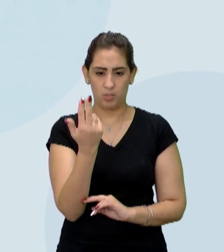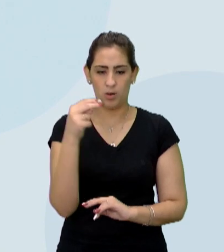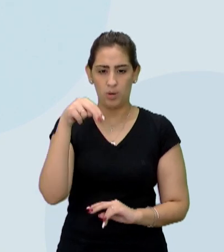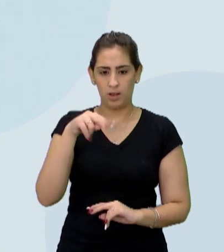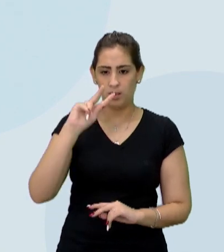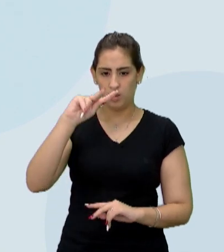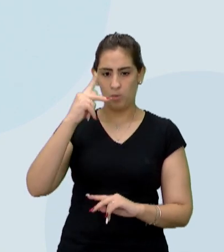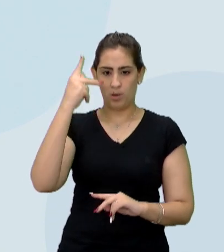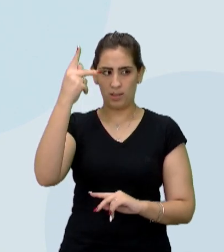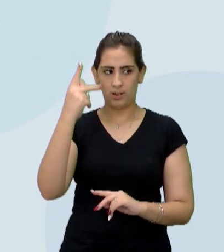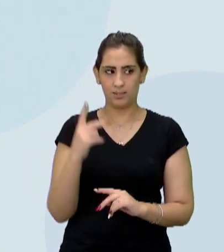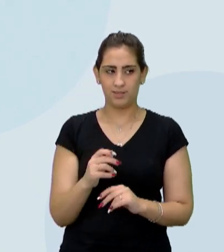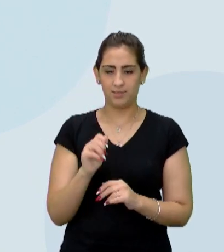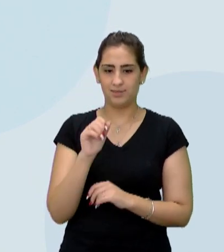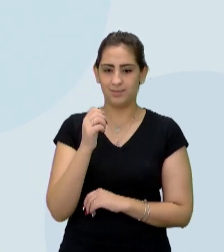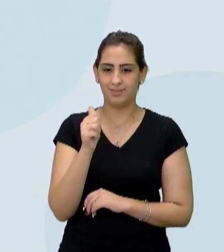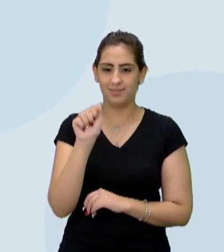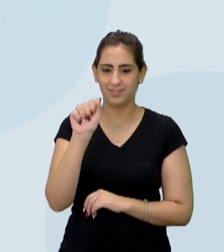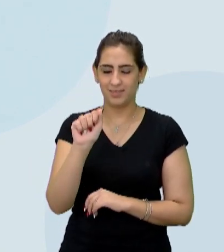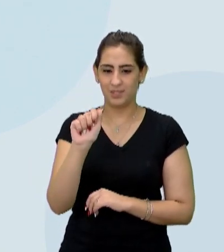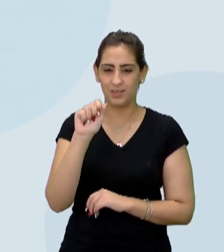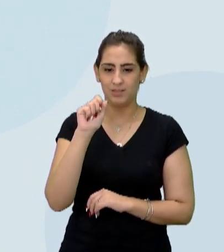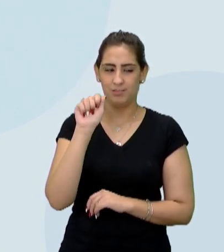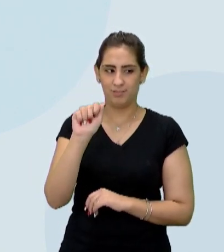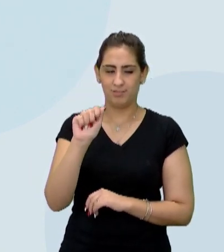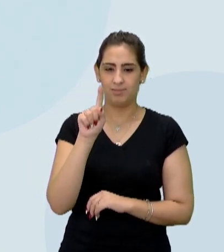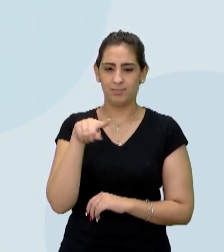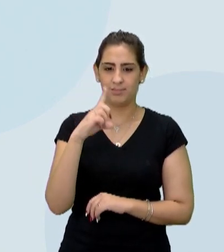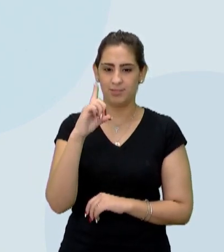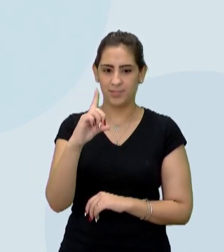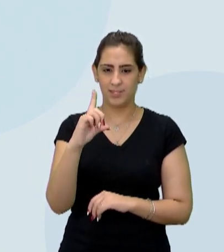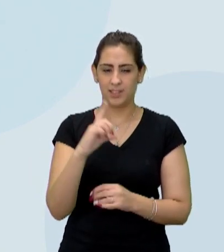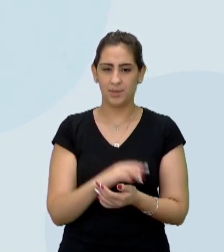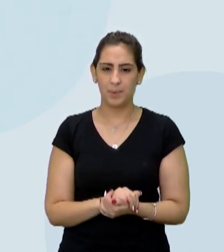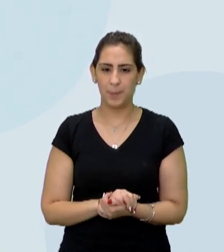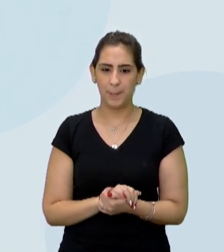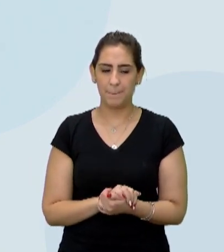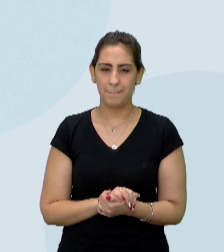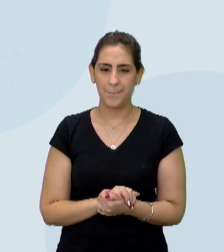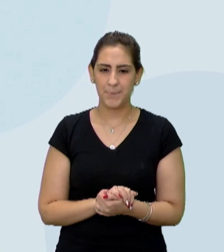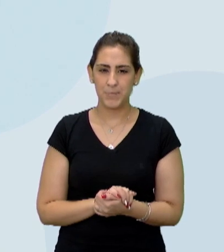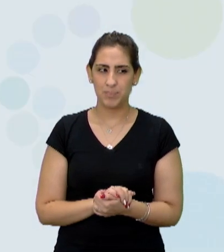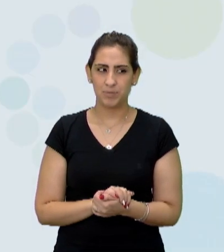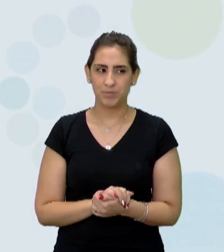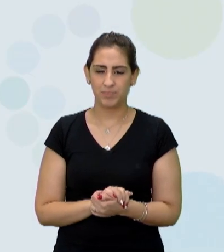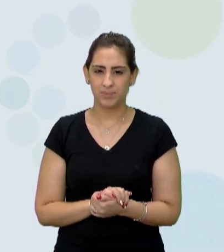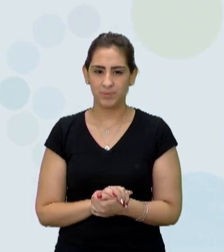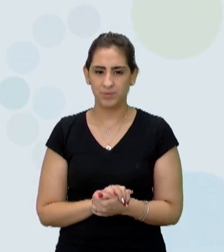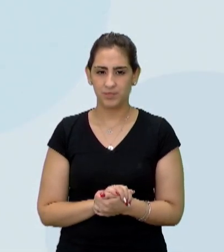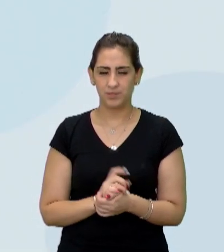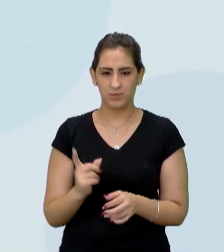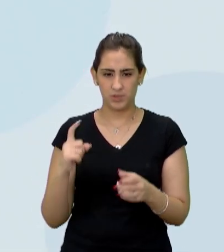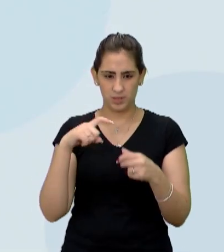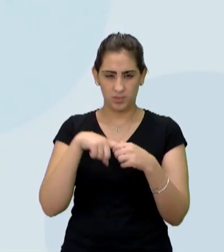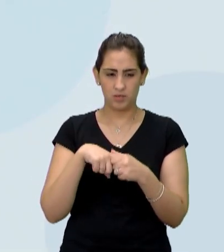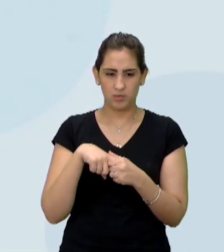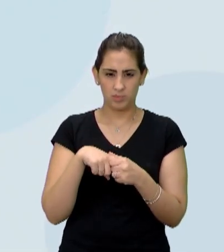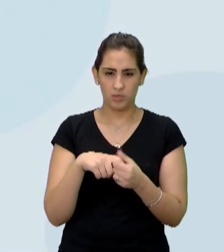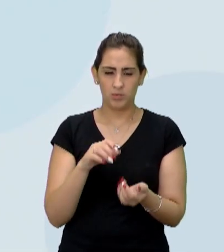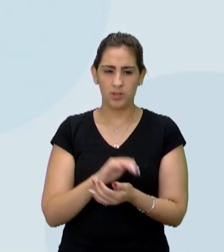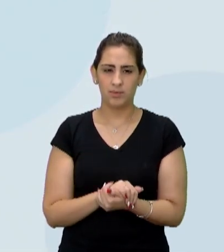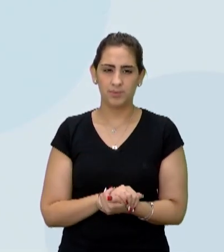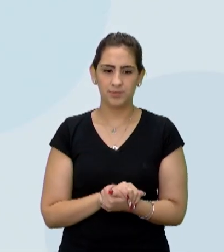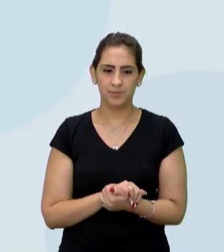N ao quadrado, alternativa D de dado, tá? Então, deixa eu voltar aqui, ó, voltar até lá,